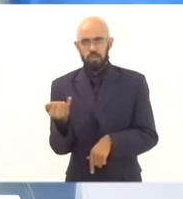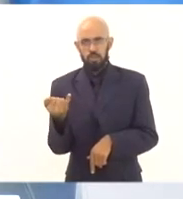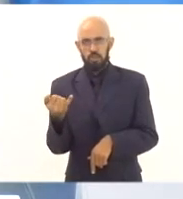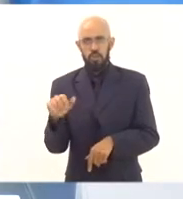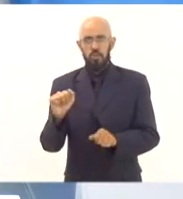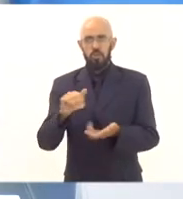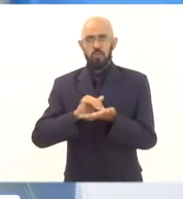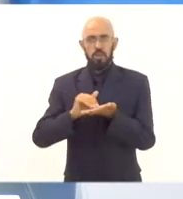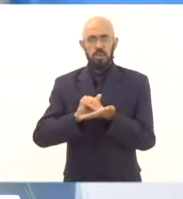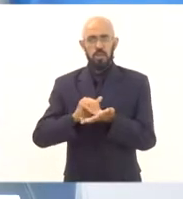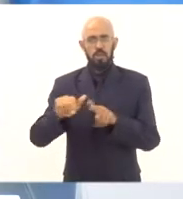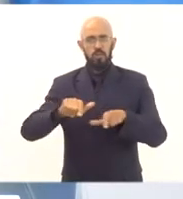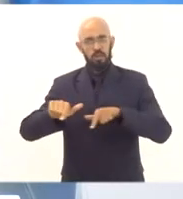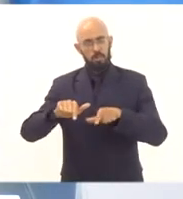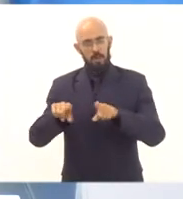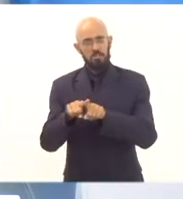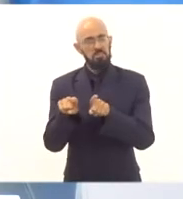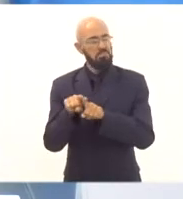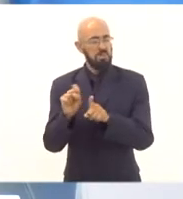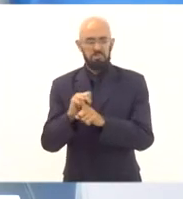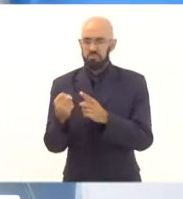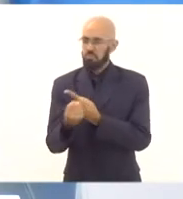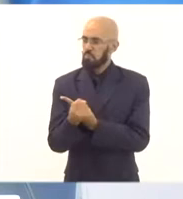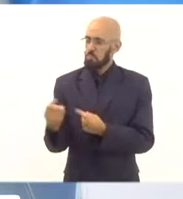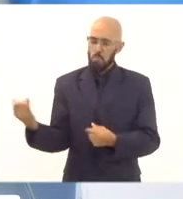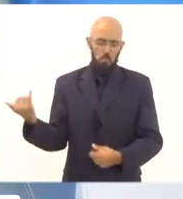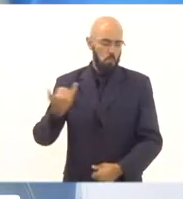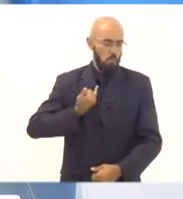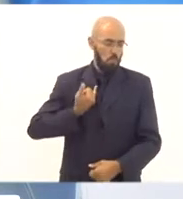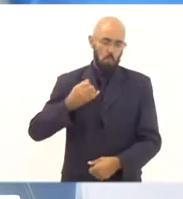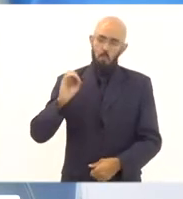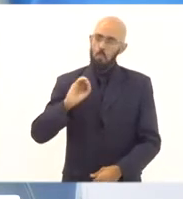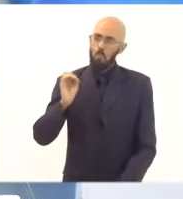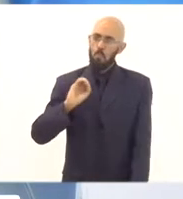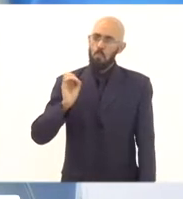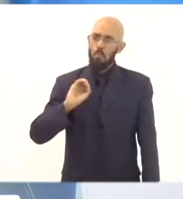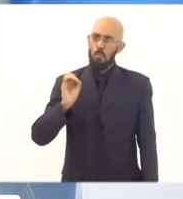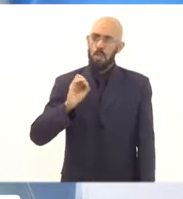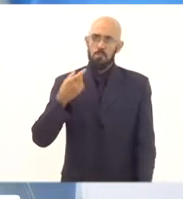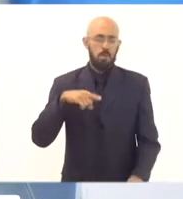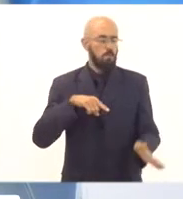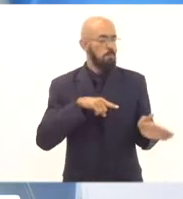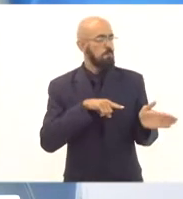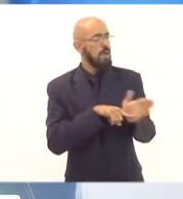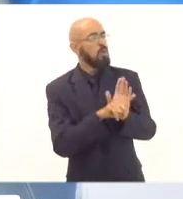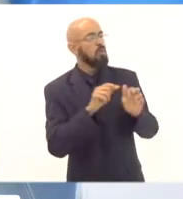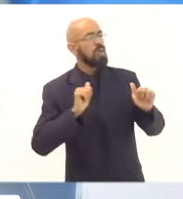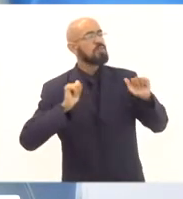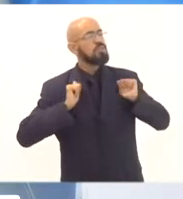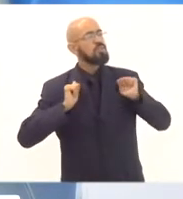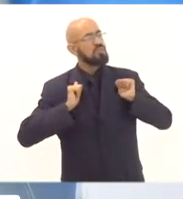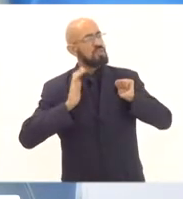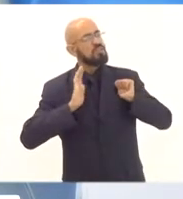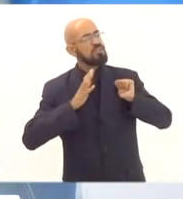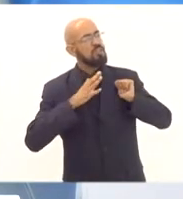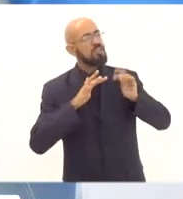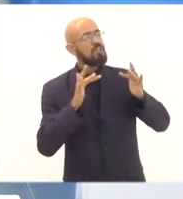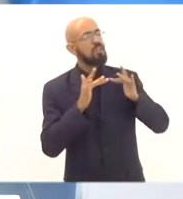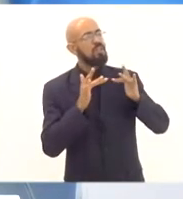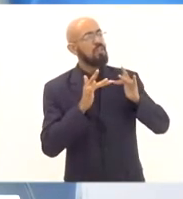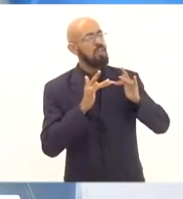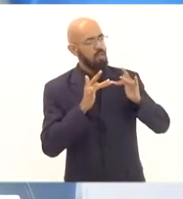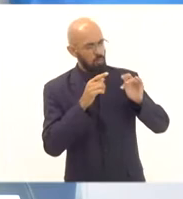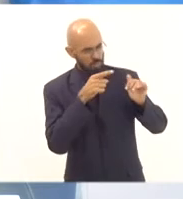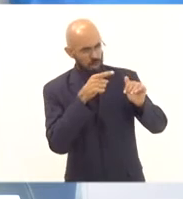quantos secretários de assistência eu não recebi nenhuma justificativa pergunta até a minhas já teve algum contato das